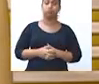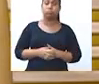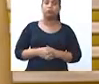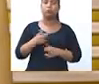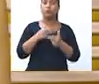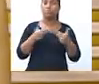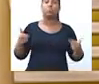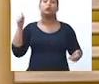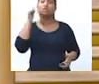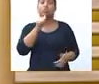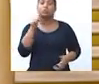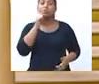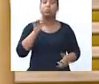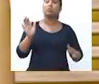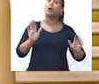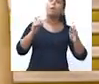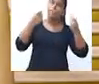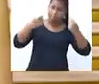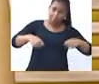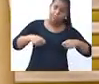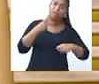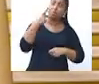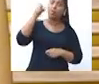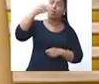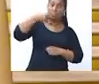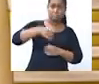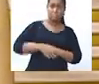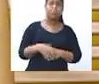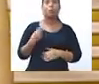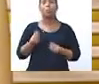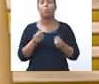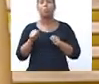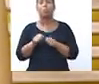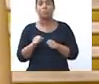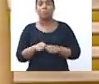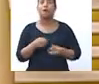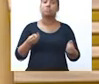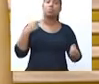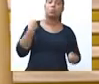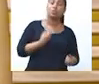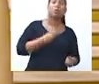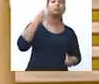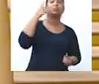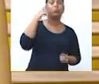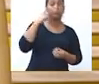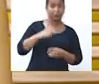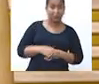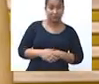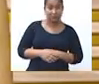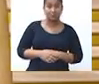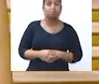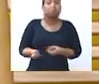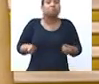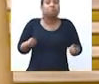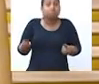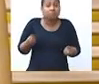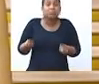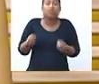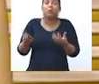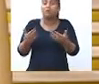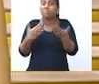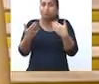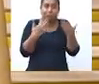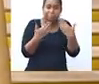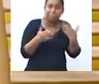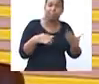dessas coisas de menina? Precisa. Né? Então, como é que a gente faz isso? Como é que a gente pensa? Como é que a gente chama esse diálogo e esse